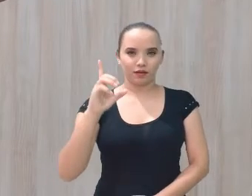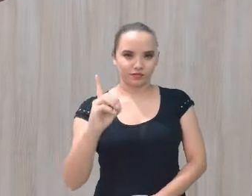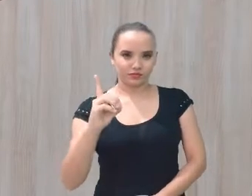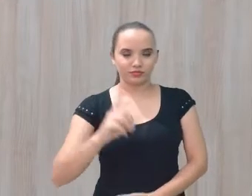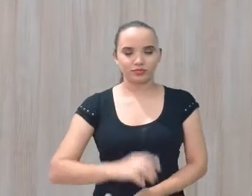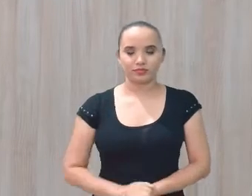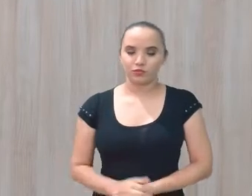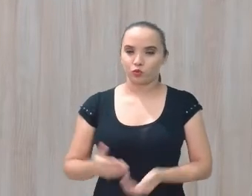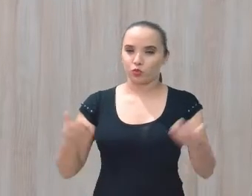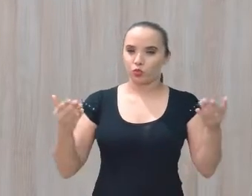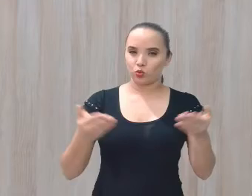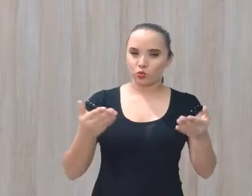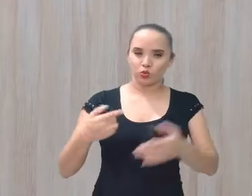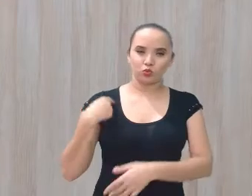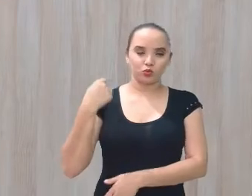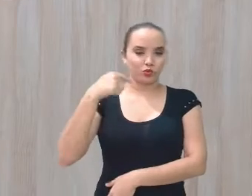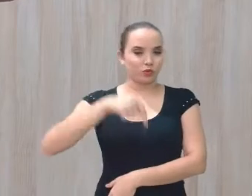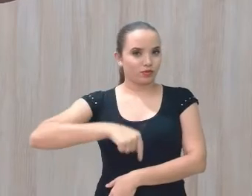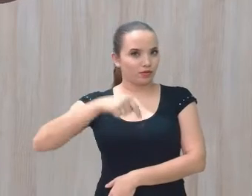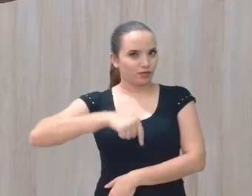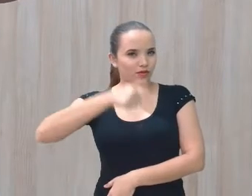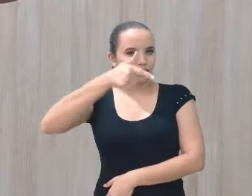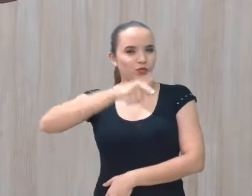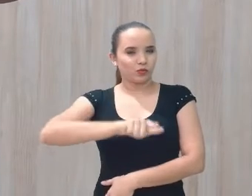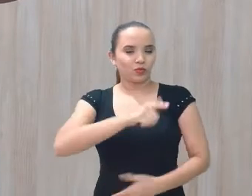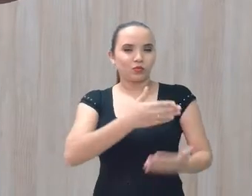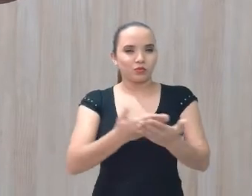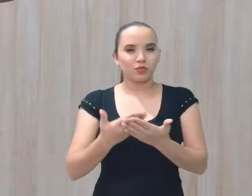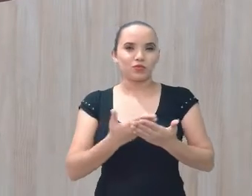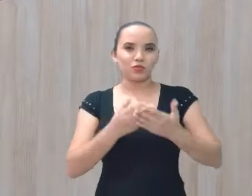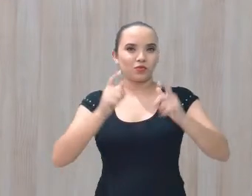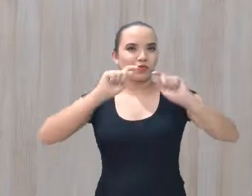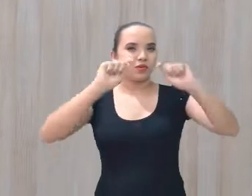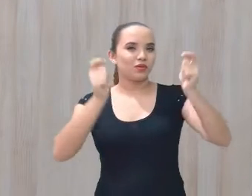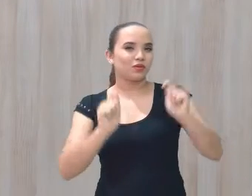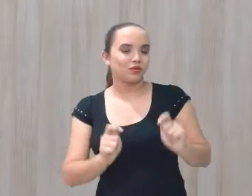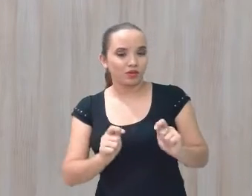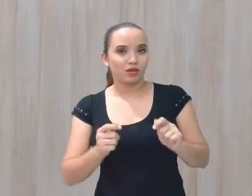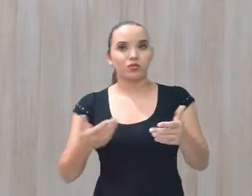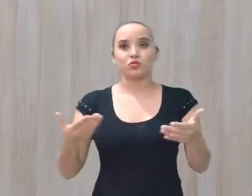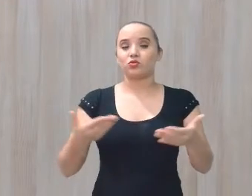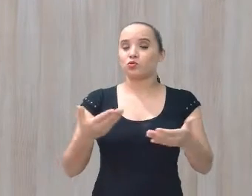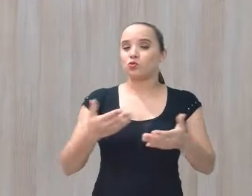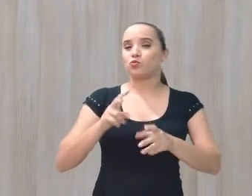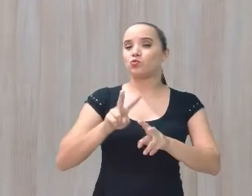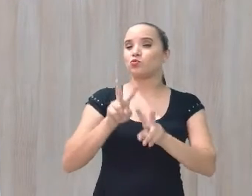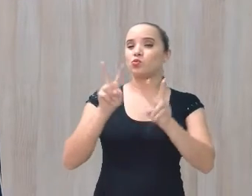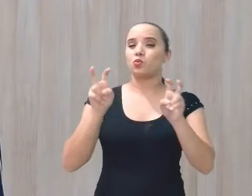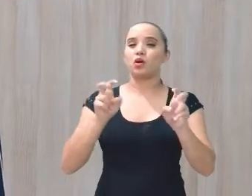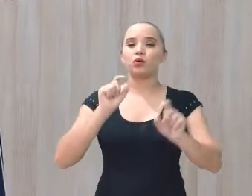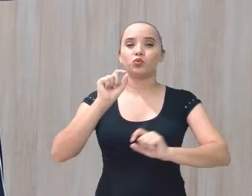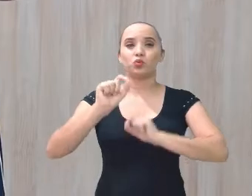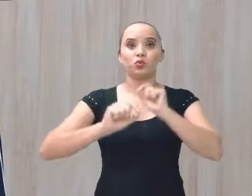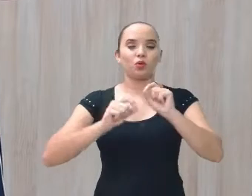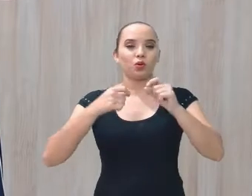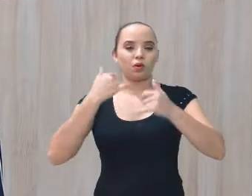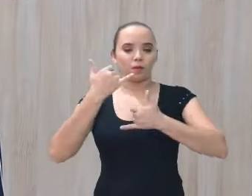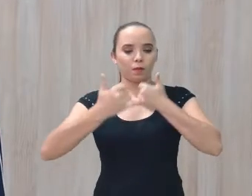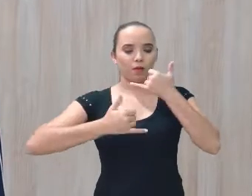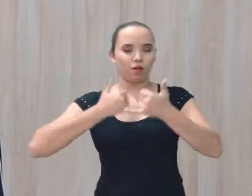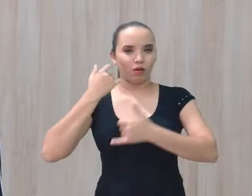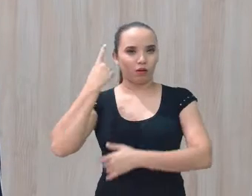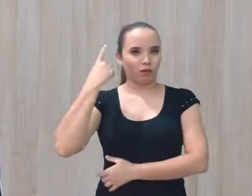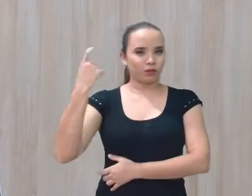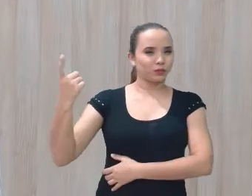Digitais. E hoje a gente está aqui para mais uma aula de arte. E hoje a gente vai falar dos brinquedos